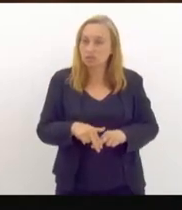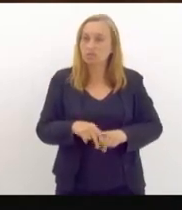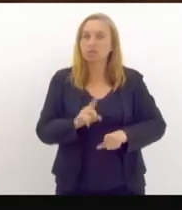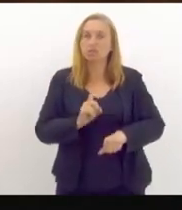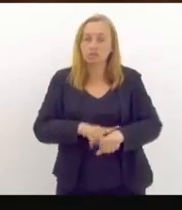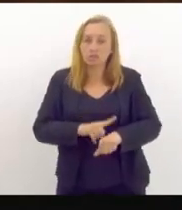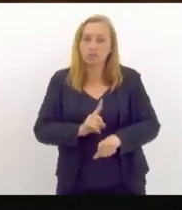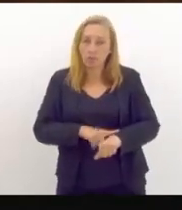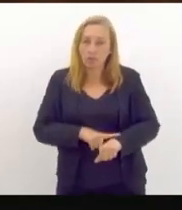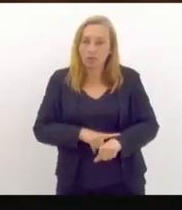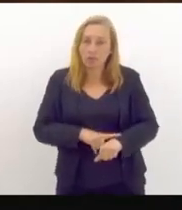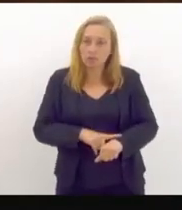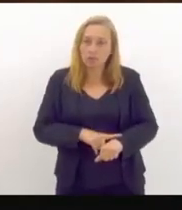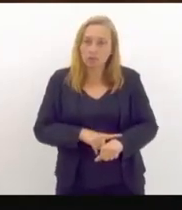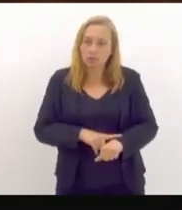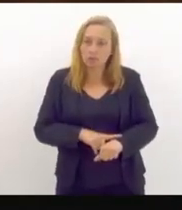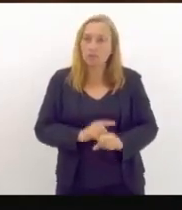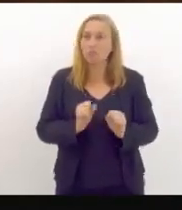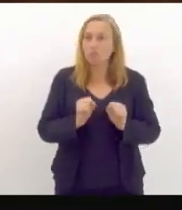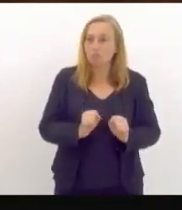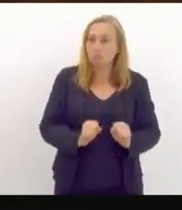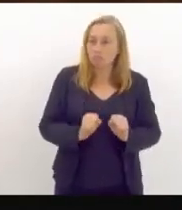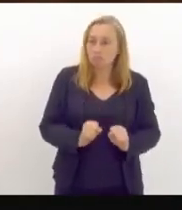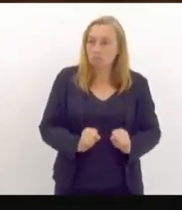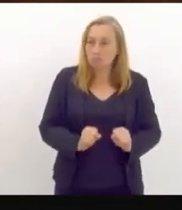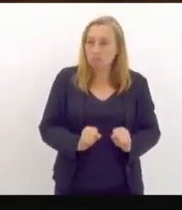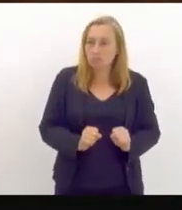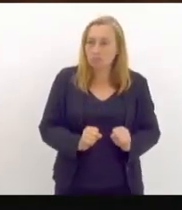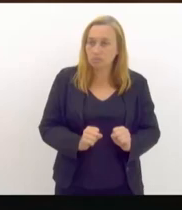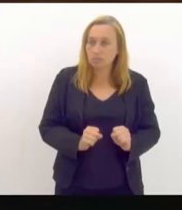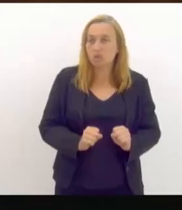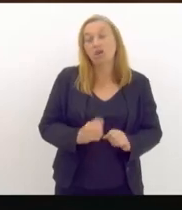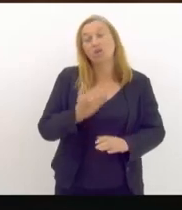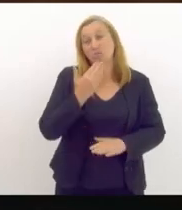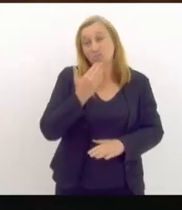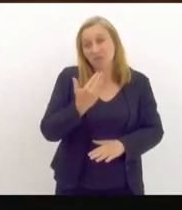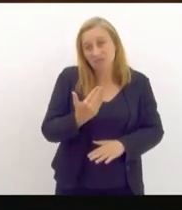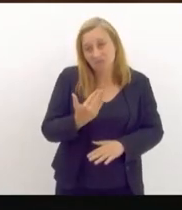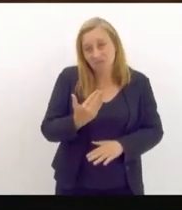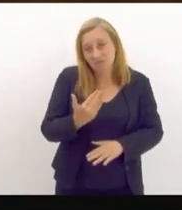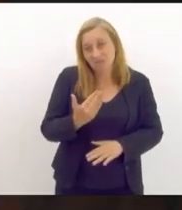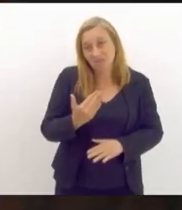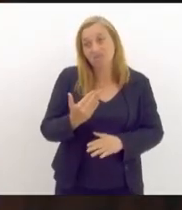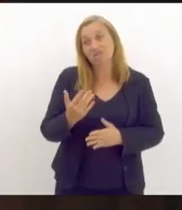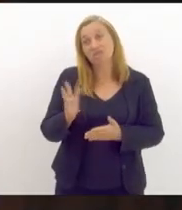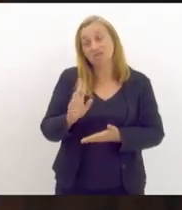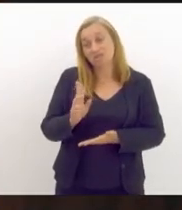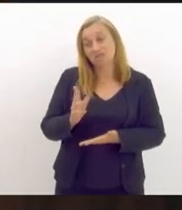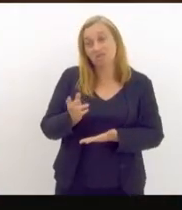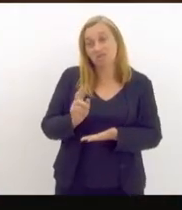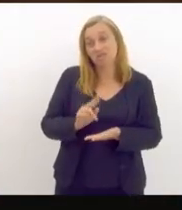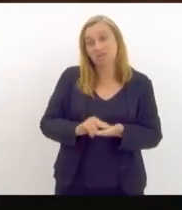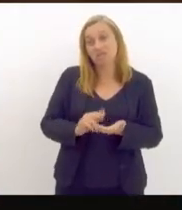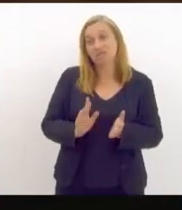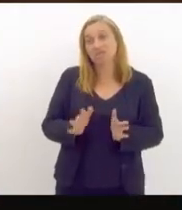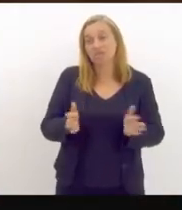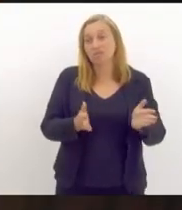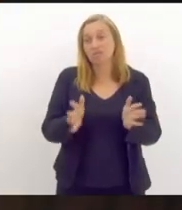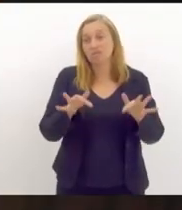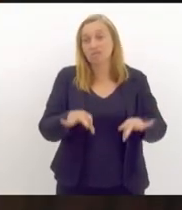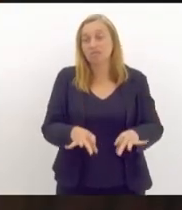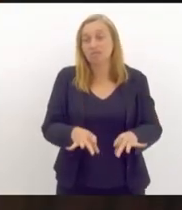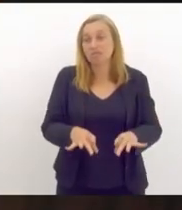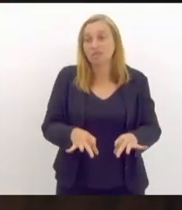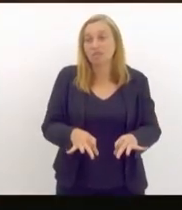momento nós passamos essa discussão eu pedi para que fosse escrito no expediente é